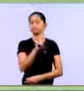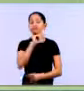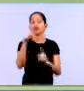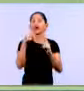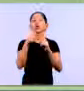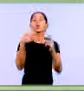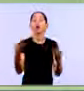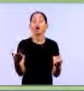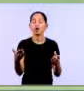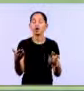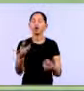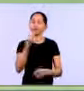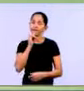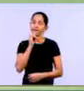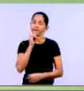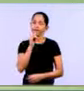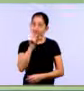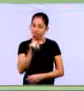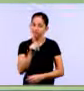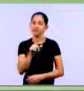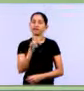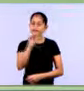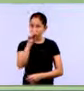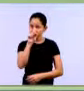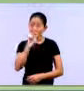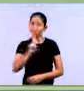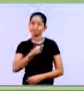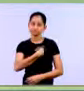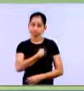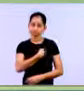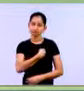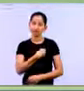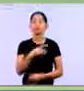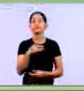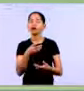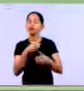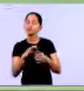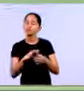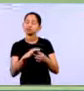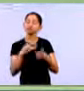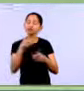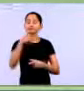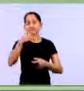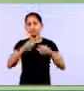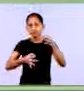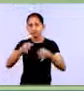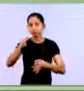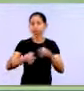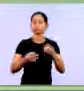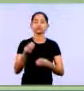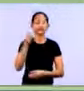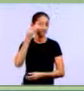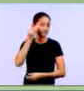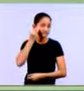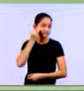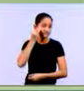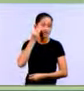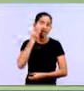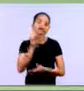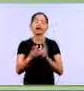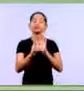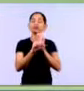objetivo, portanto, dar ao fisco um instrumento para cobrança da dívida ativa. Ela observa